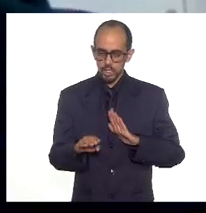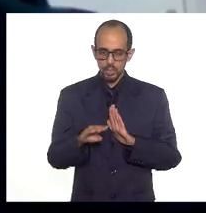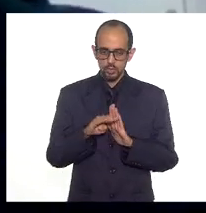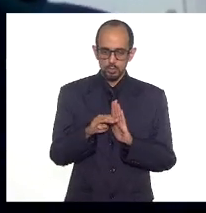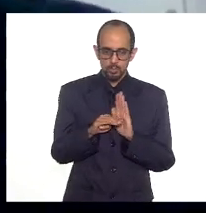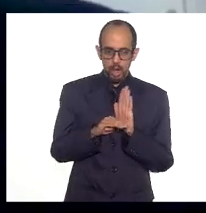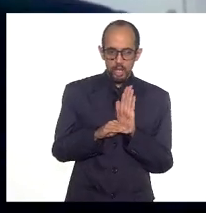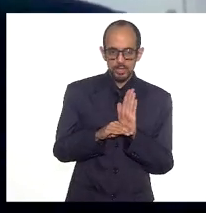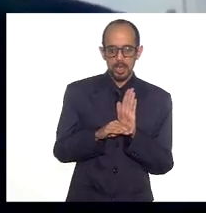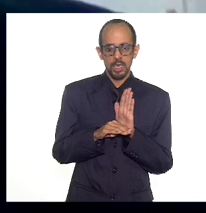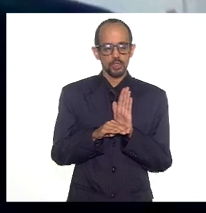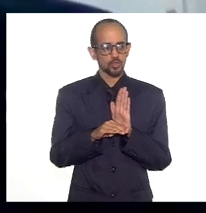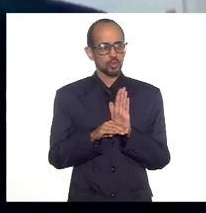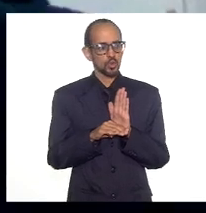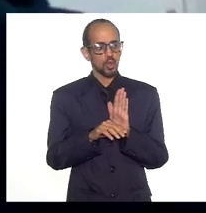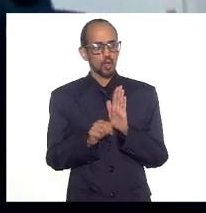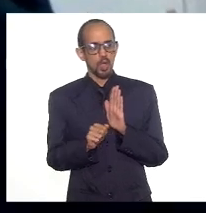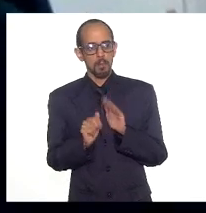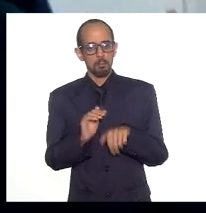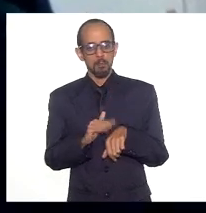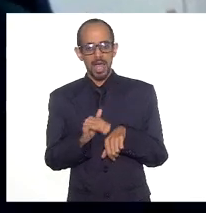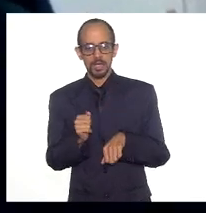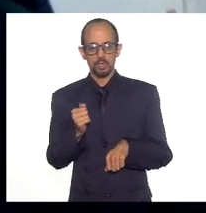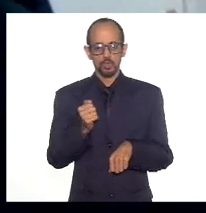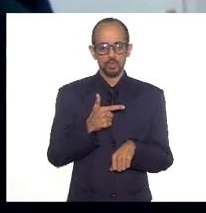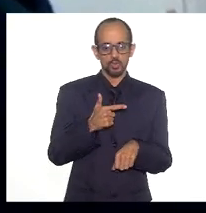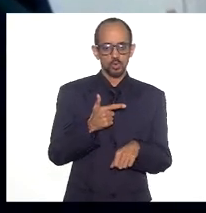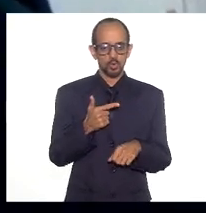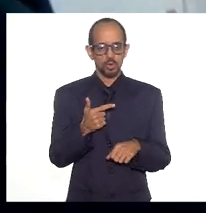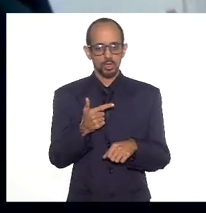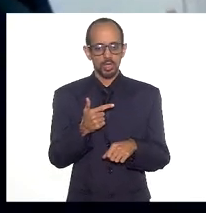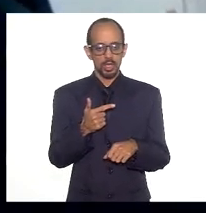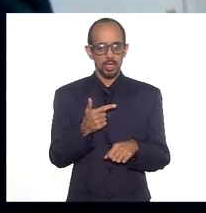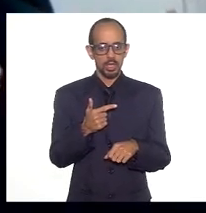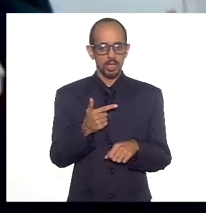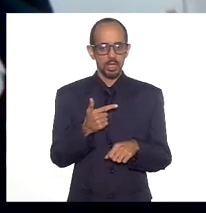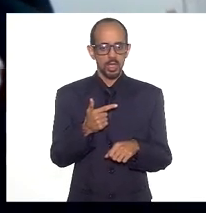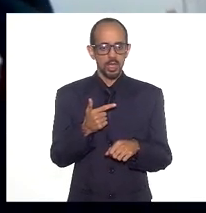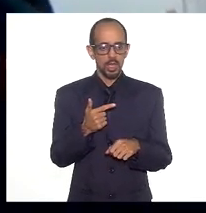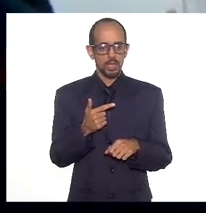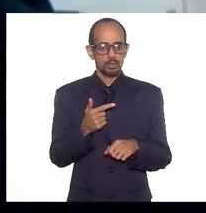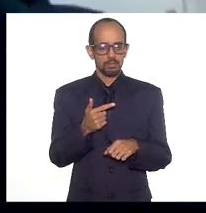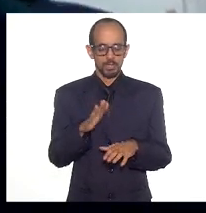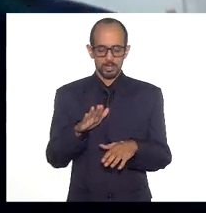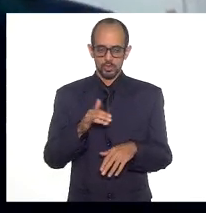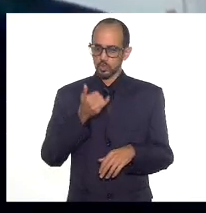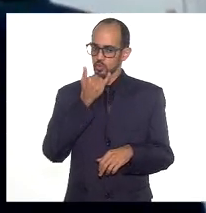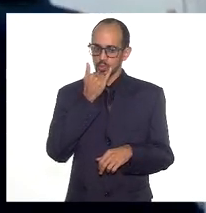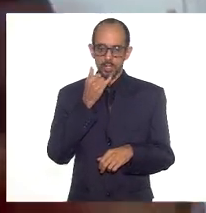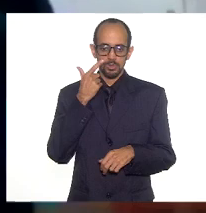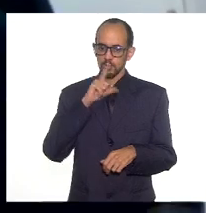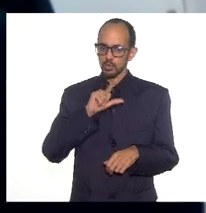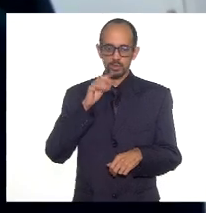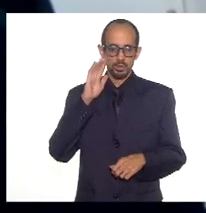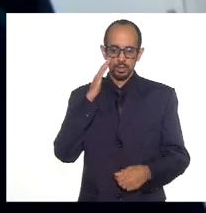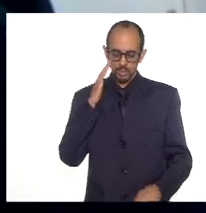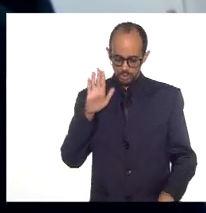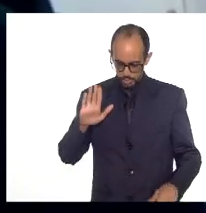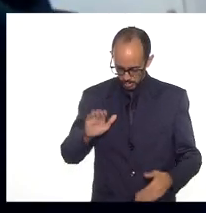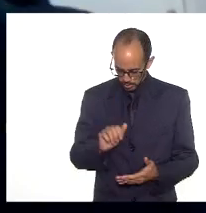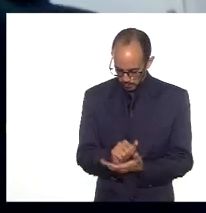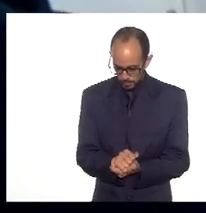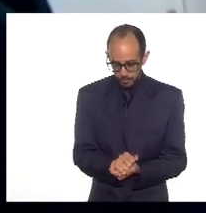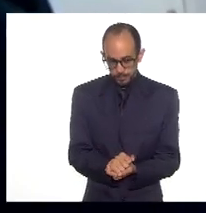que meramente um culpado único, sabe? Eu não diria assim, a indústria nacional ela foi incompetente, isso eu não diria, sabe?